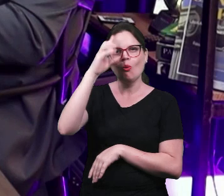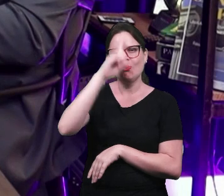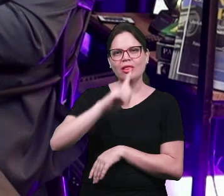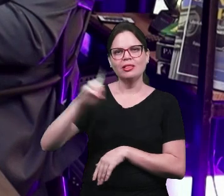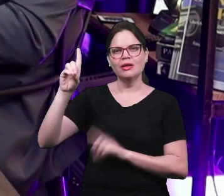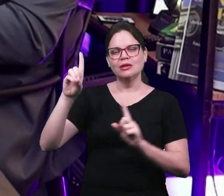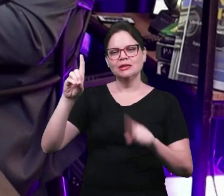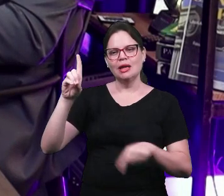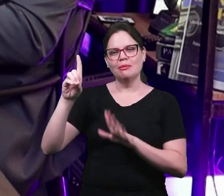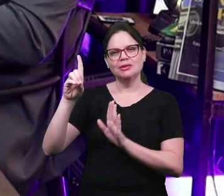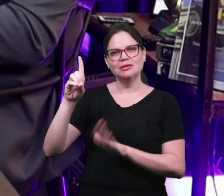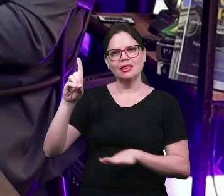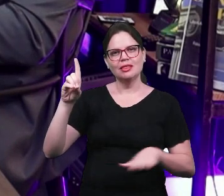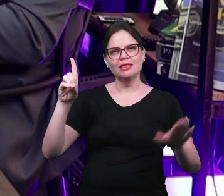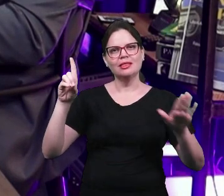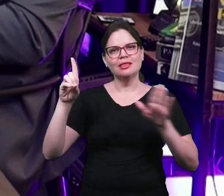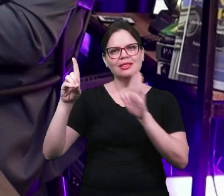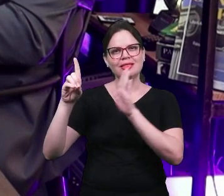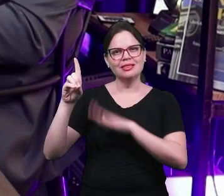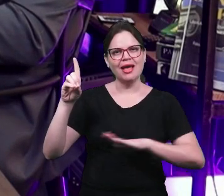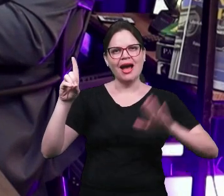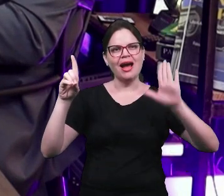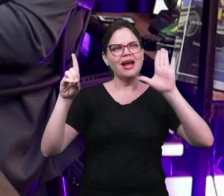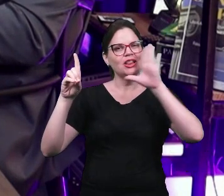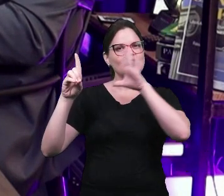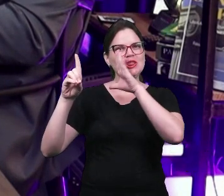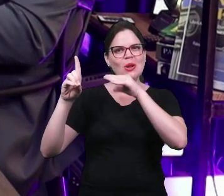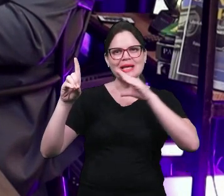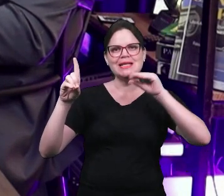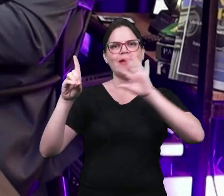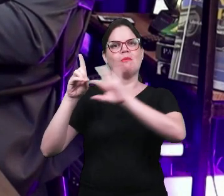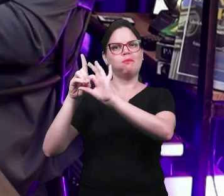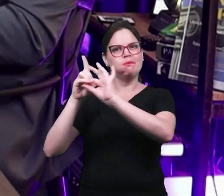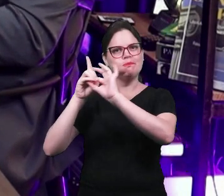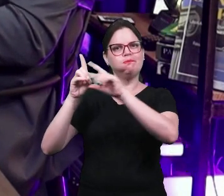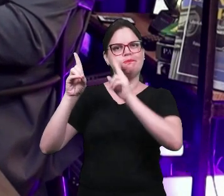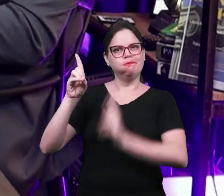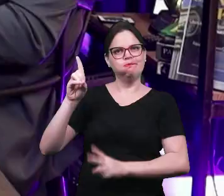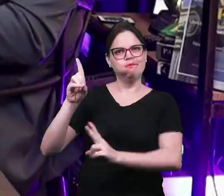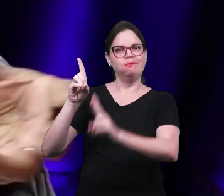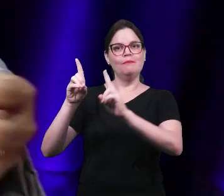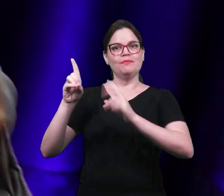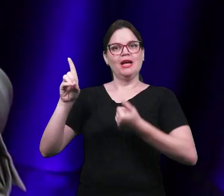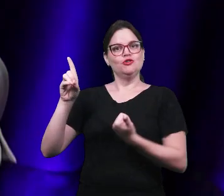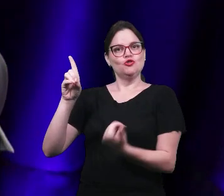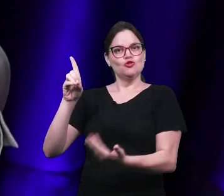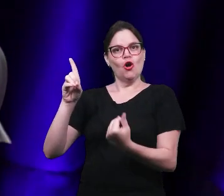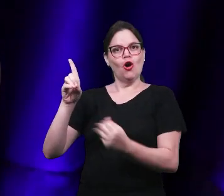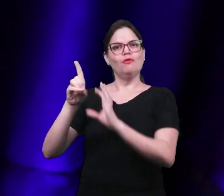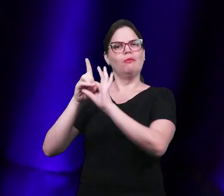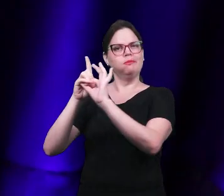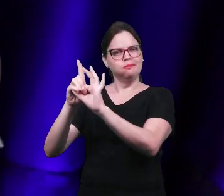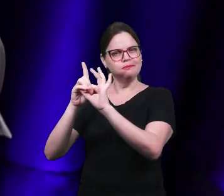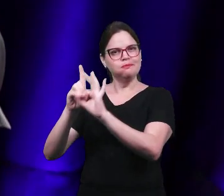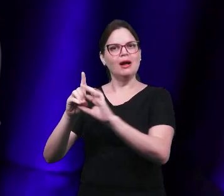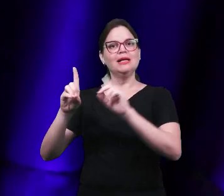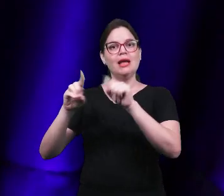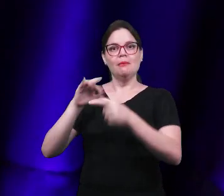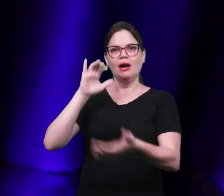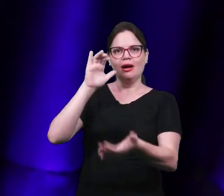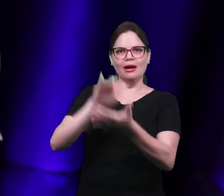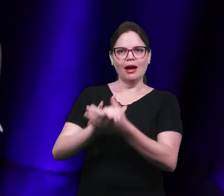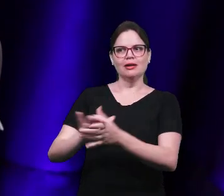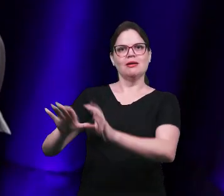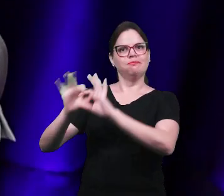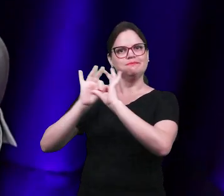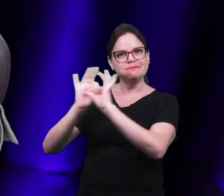pelos adolescentes, daqui a pouco é um jovem, se casa com, às vezes, outra jovem da igreja, daqui a pouco começa,